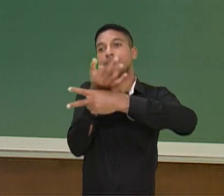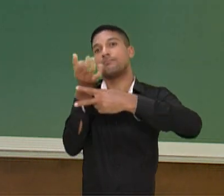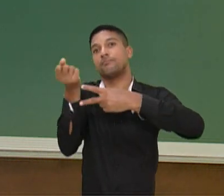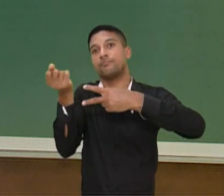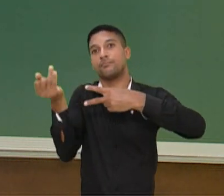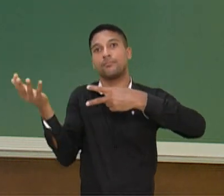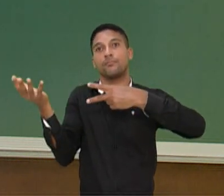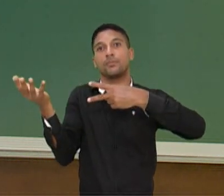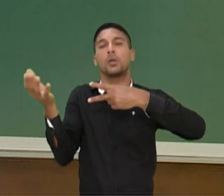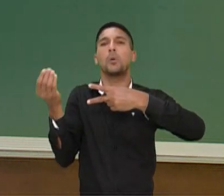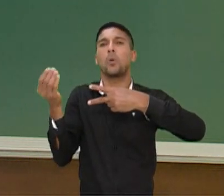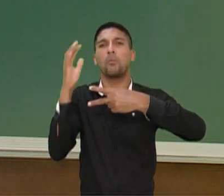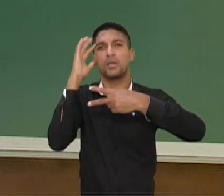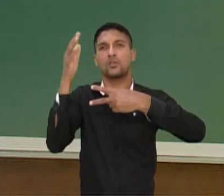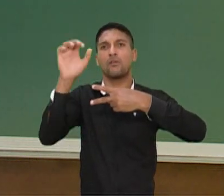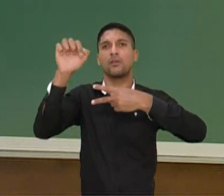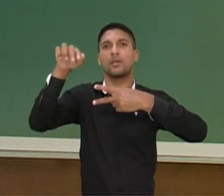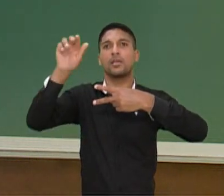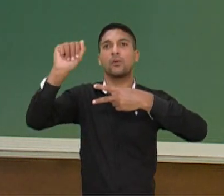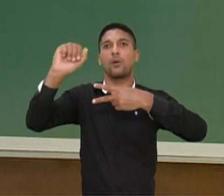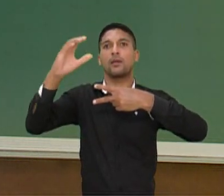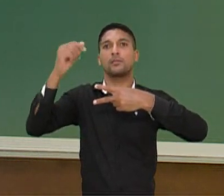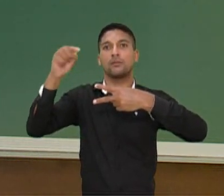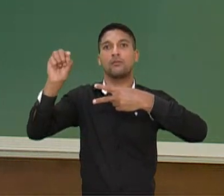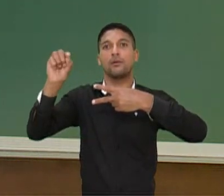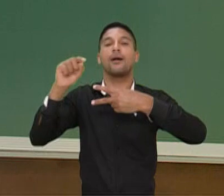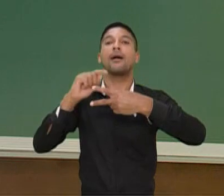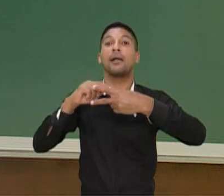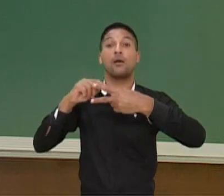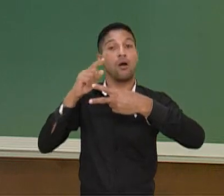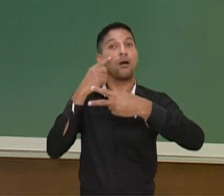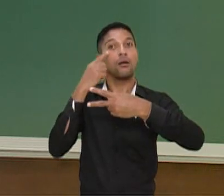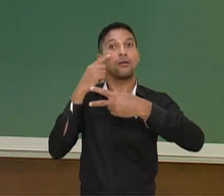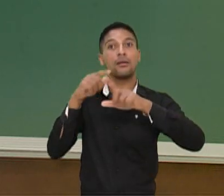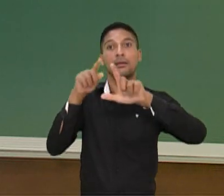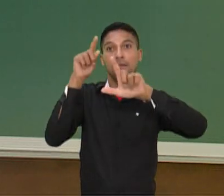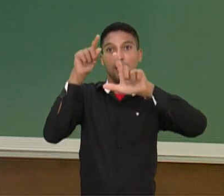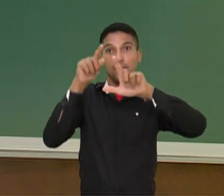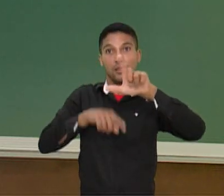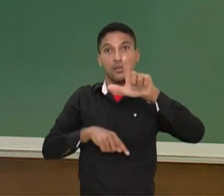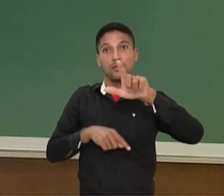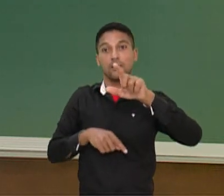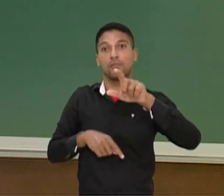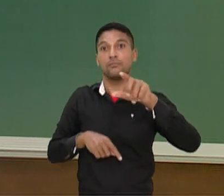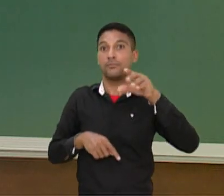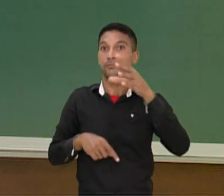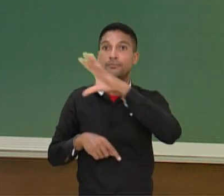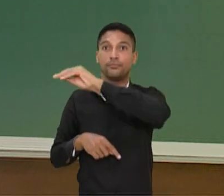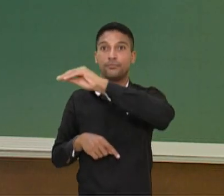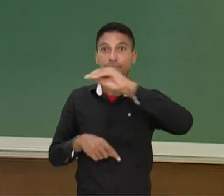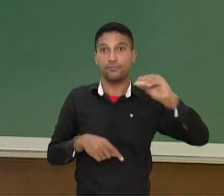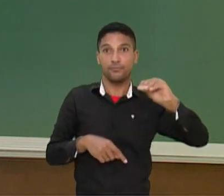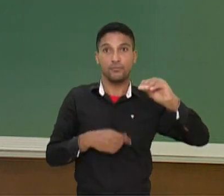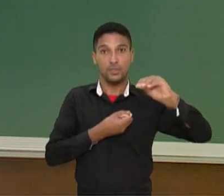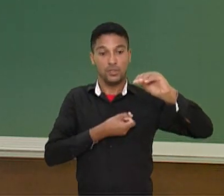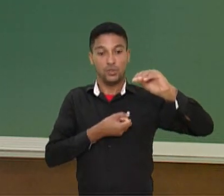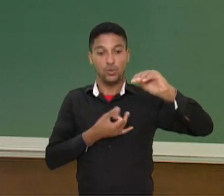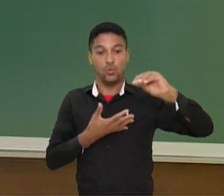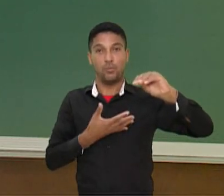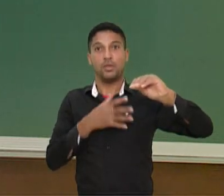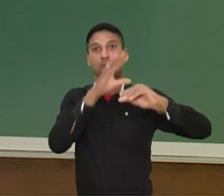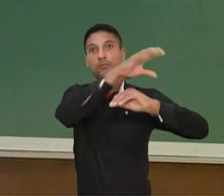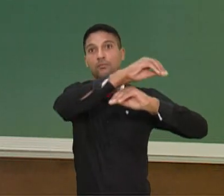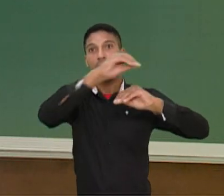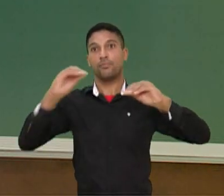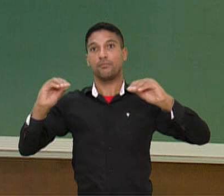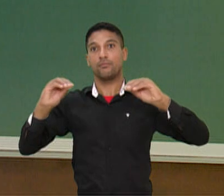para um lado, número para o outro, ok? Então, o 450 que está somando, ele vai passar para o